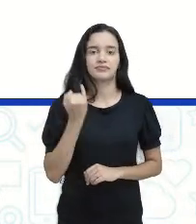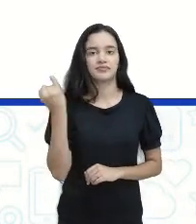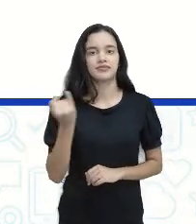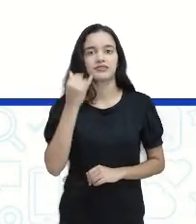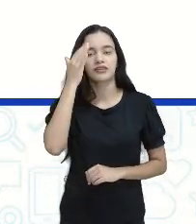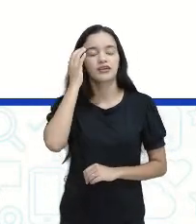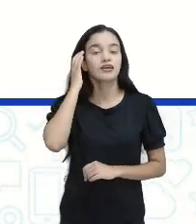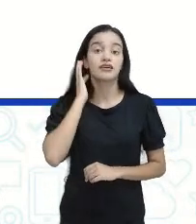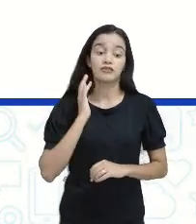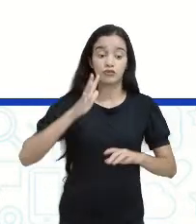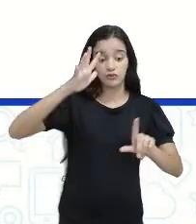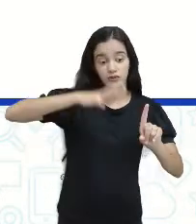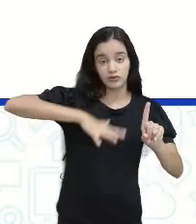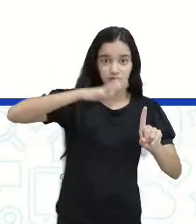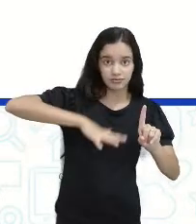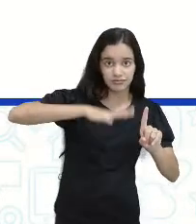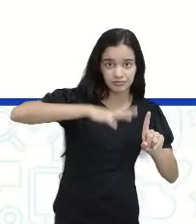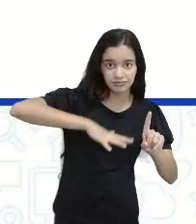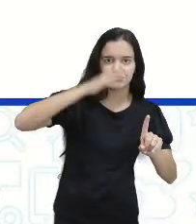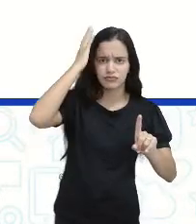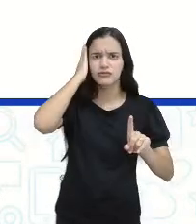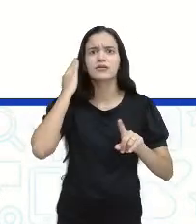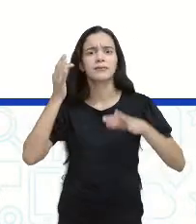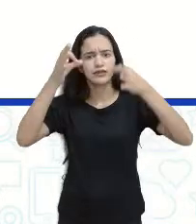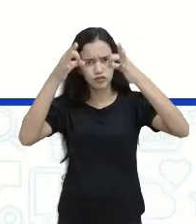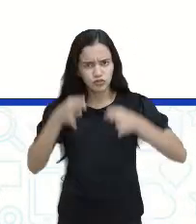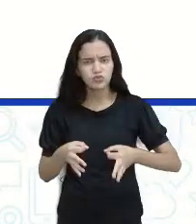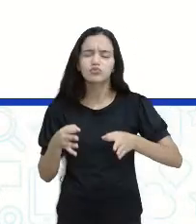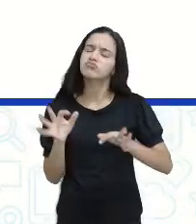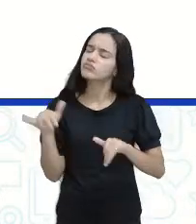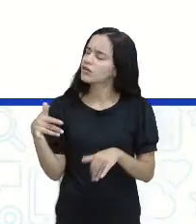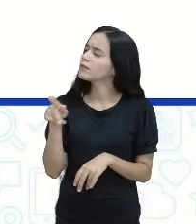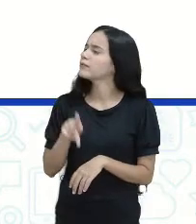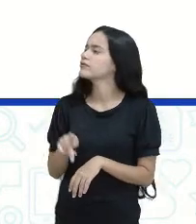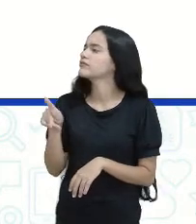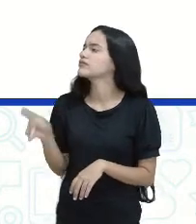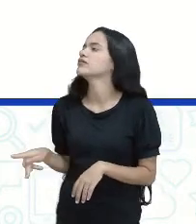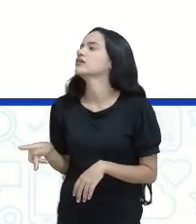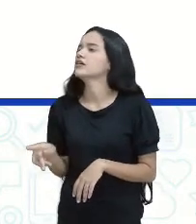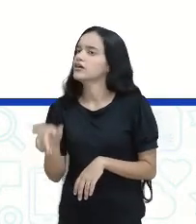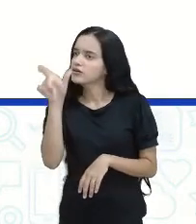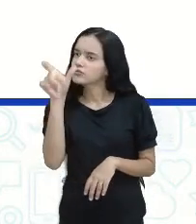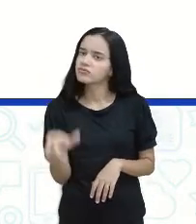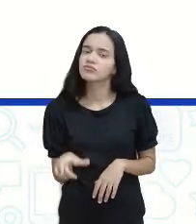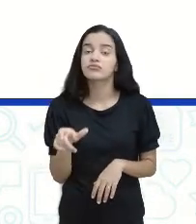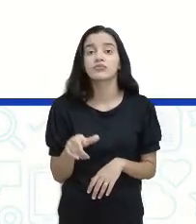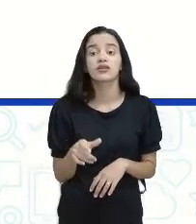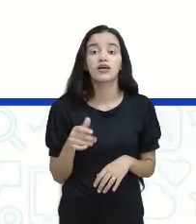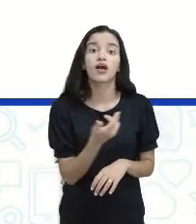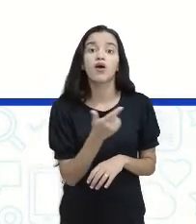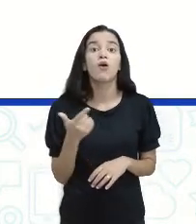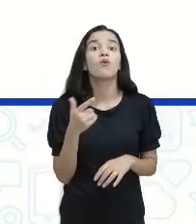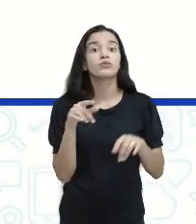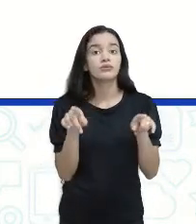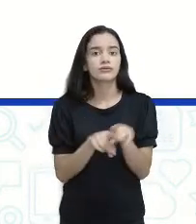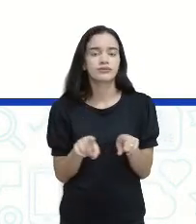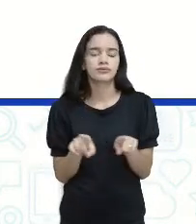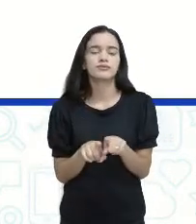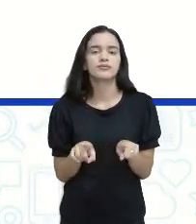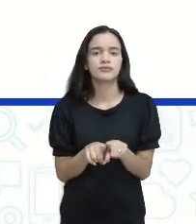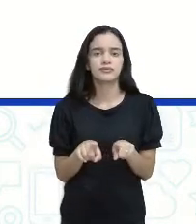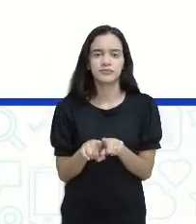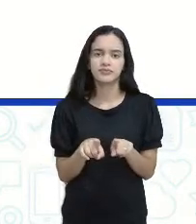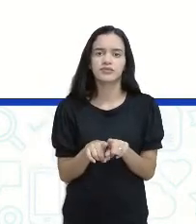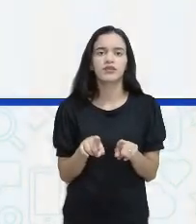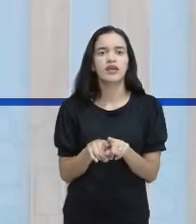Foi homenageada. Nada mais justo, não é, professora Isabel? Homenagear uma cientista dessa. E outros também, né, Carol, que eles